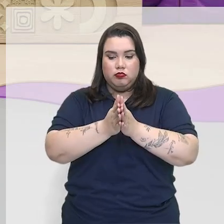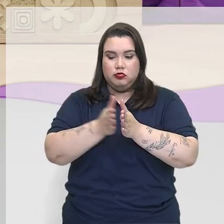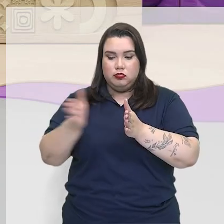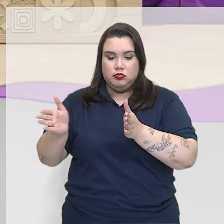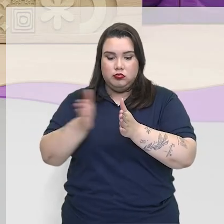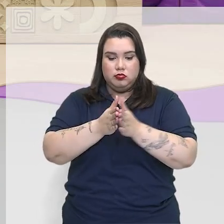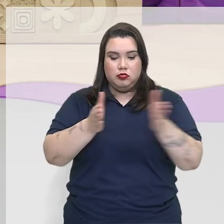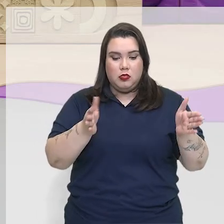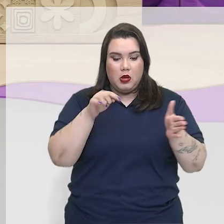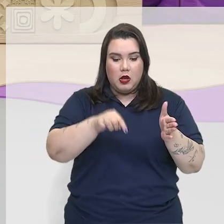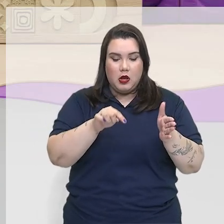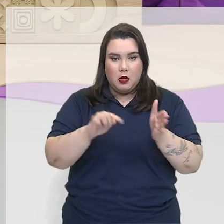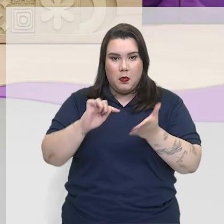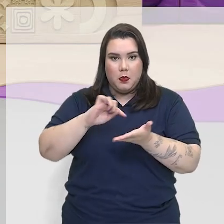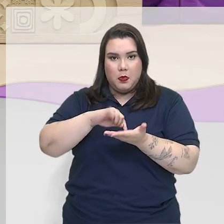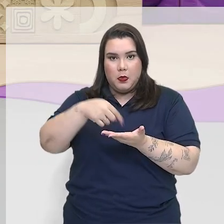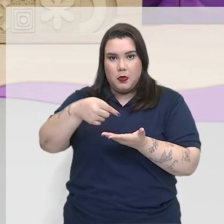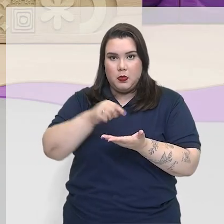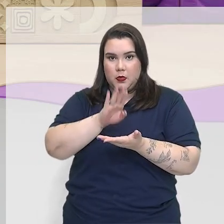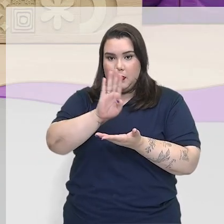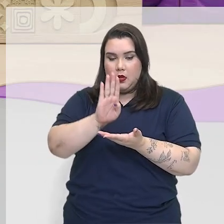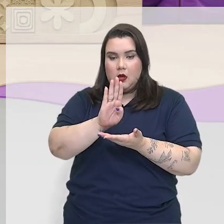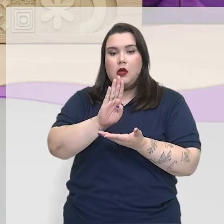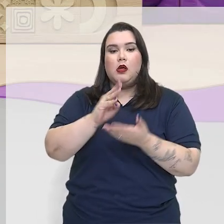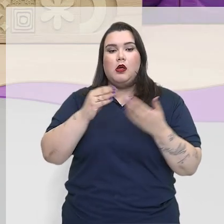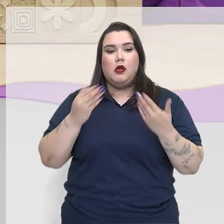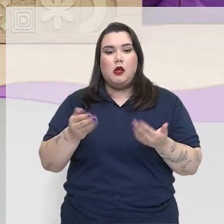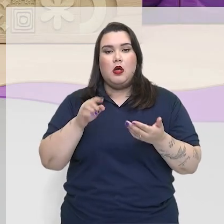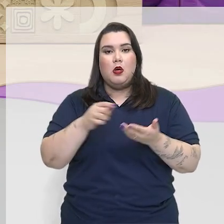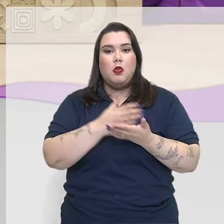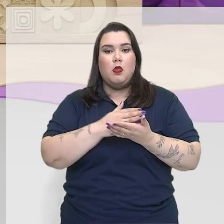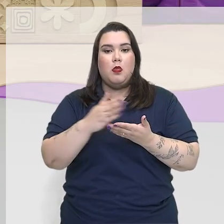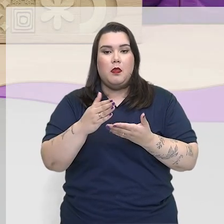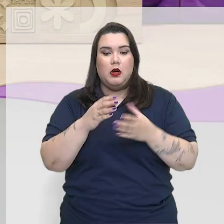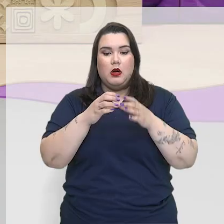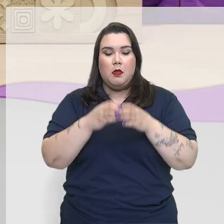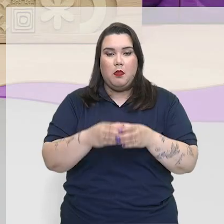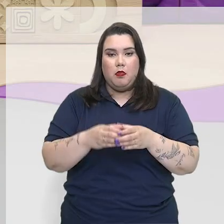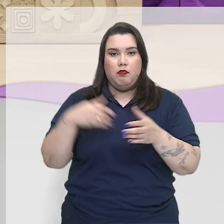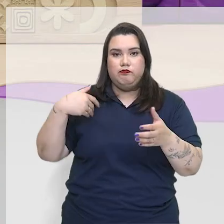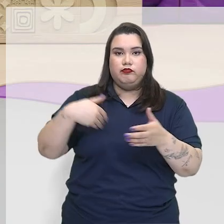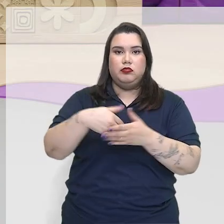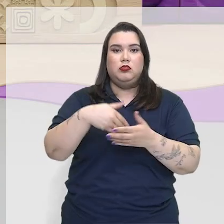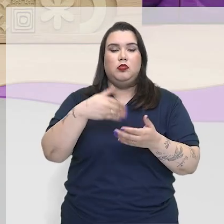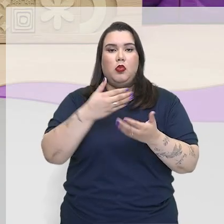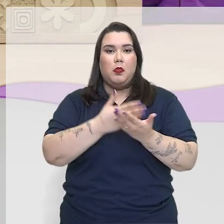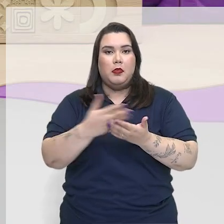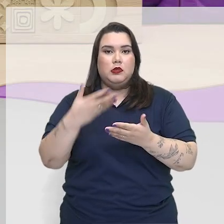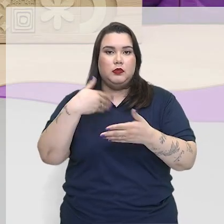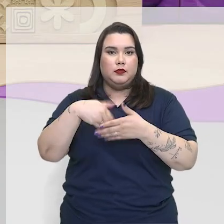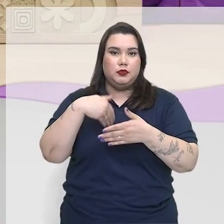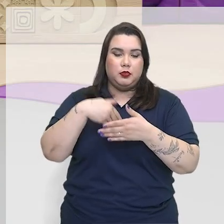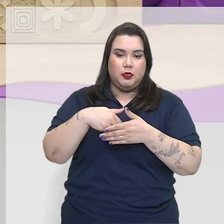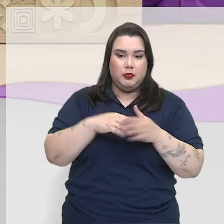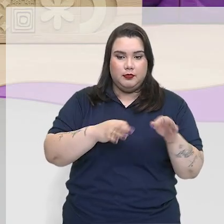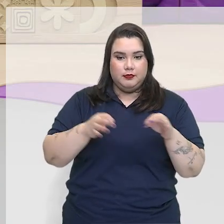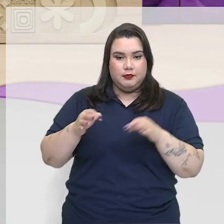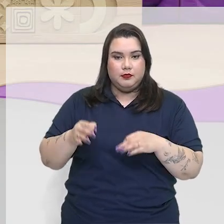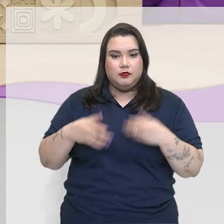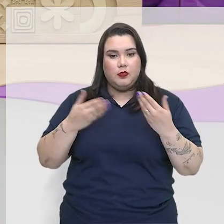futebol, a ideia do início da partida onde se coloca a bola. Isso também dá ideia de ponto. Então, são essas